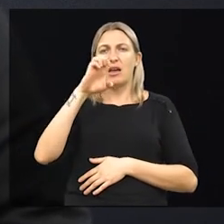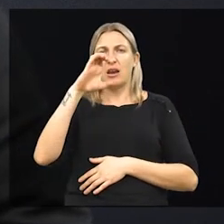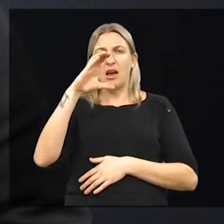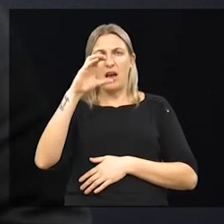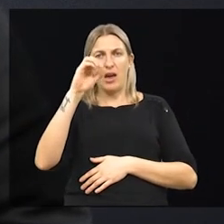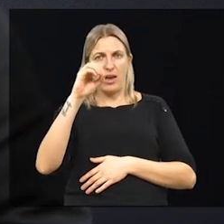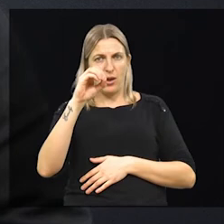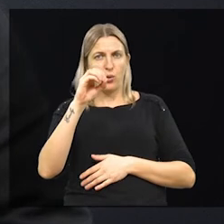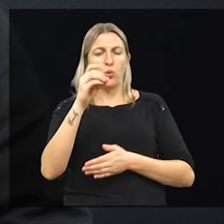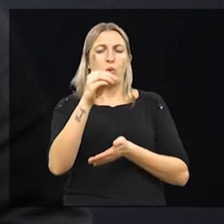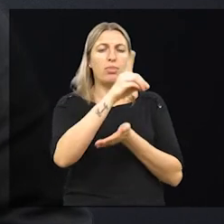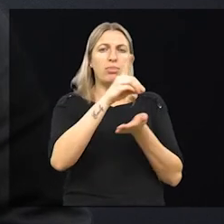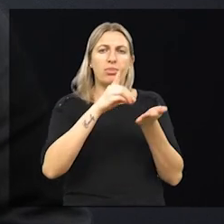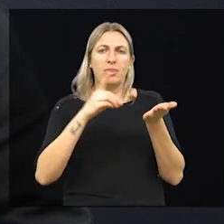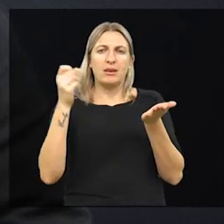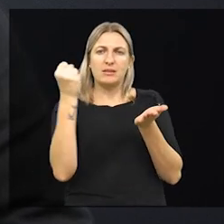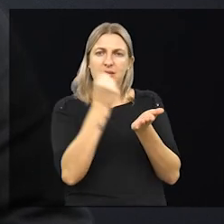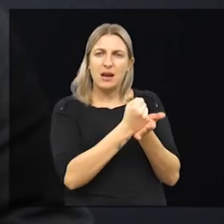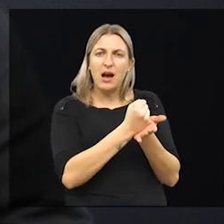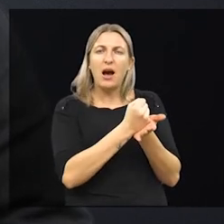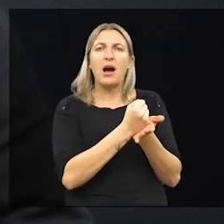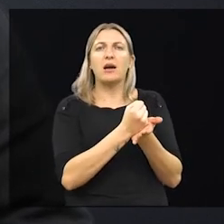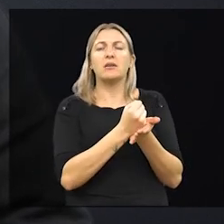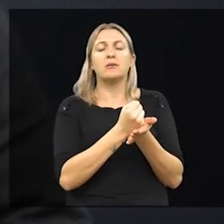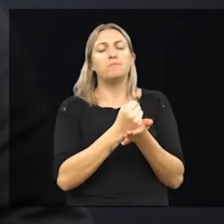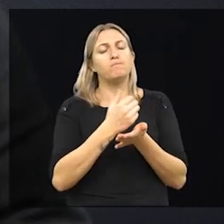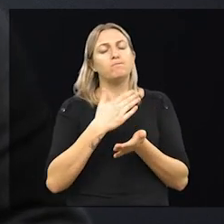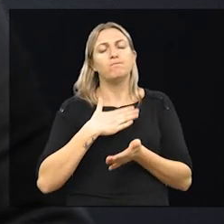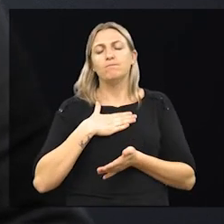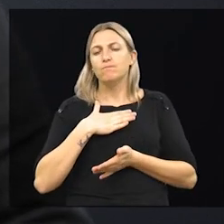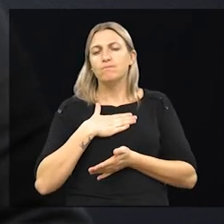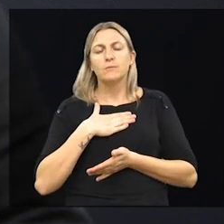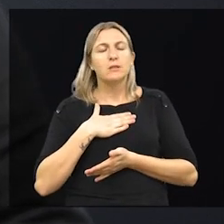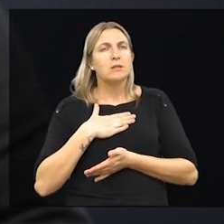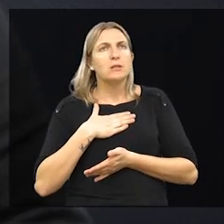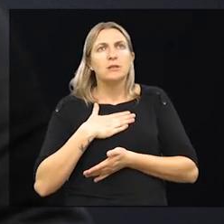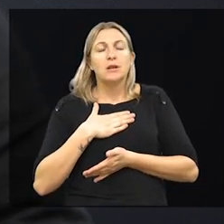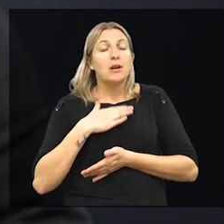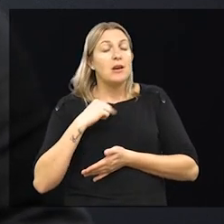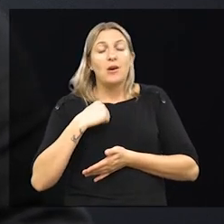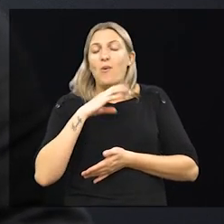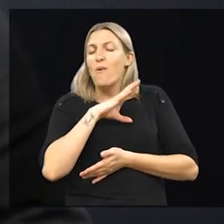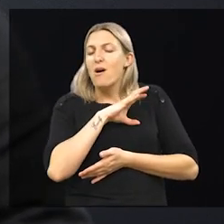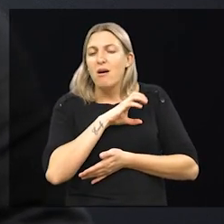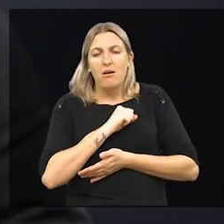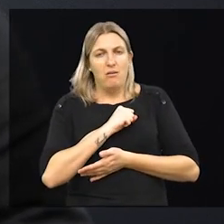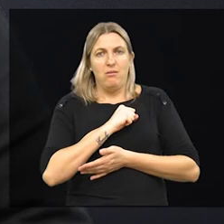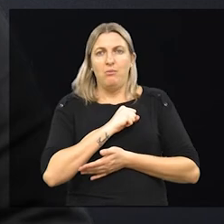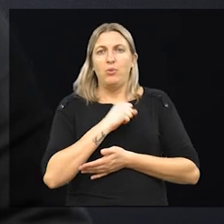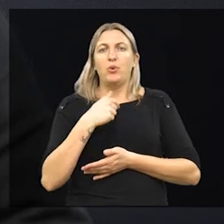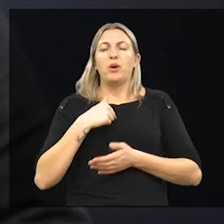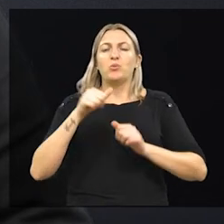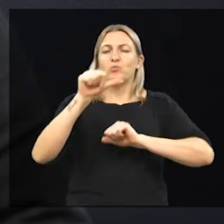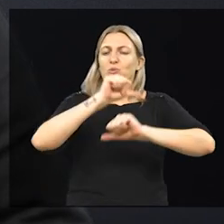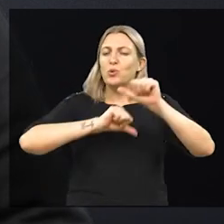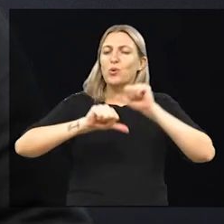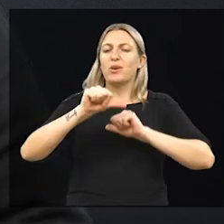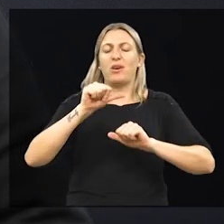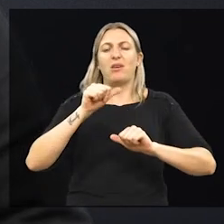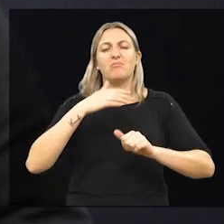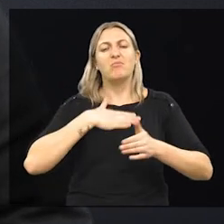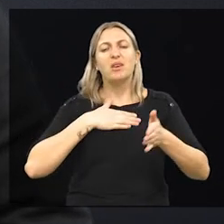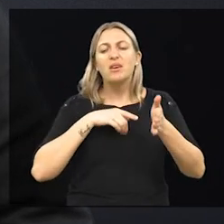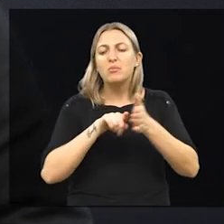eu eu tive que trocar a minha linha de pesquisa em função da minha orientadora né porque ela era da gestão do design